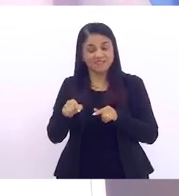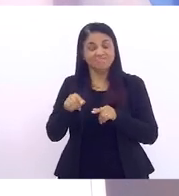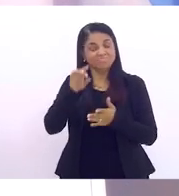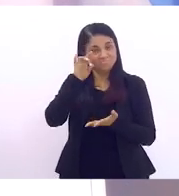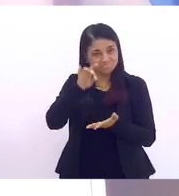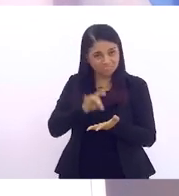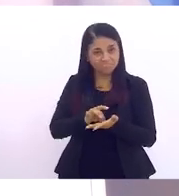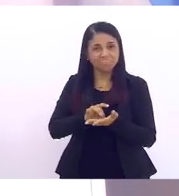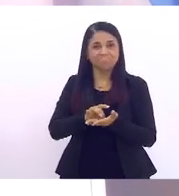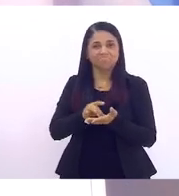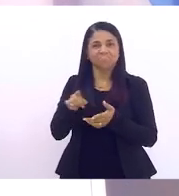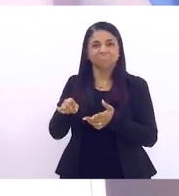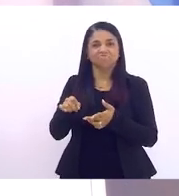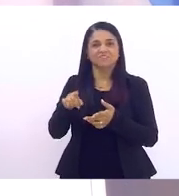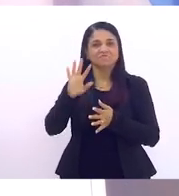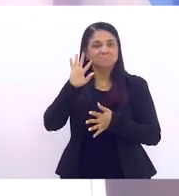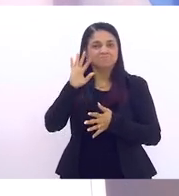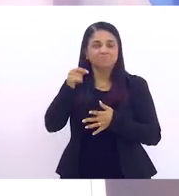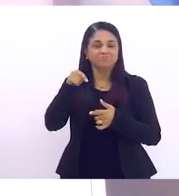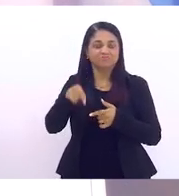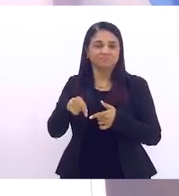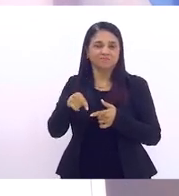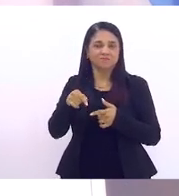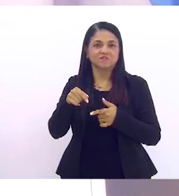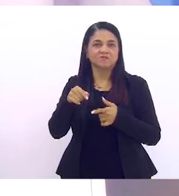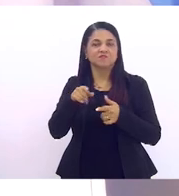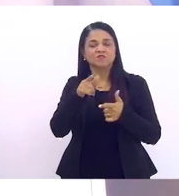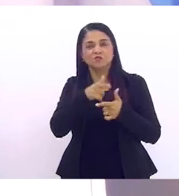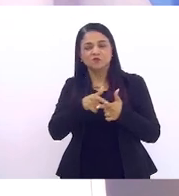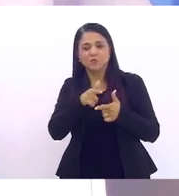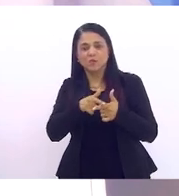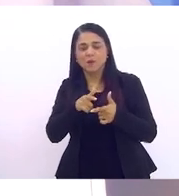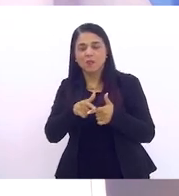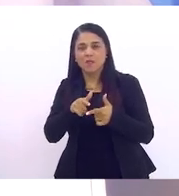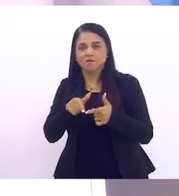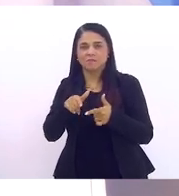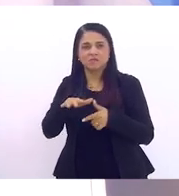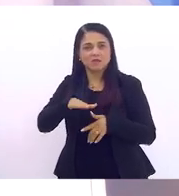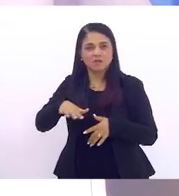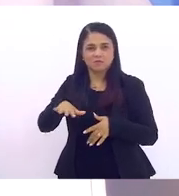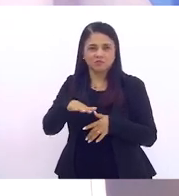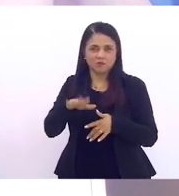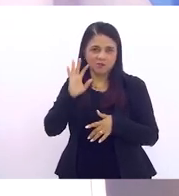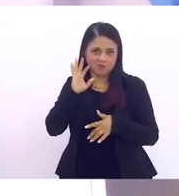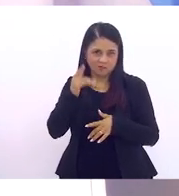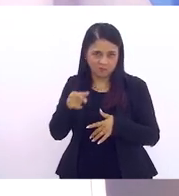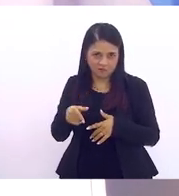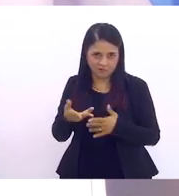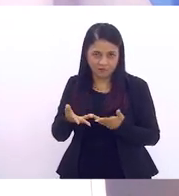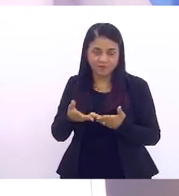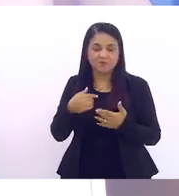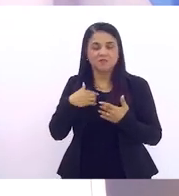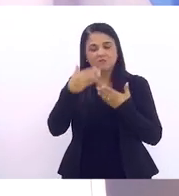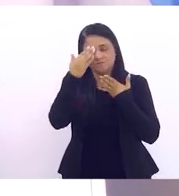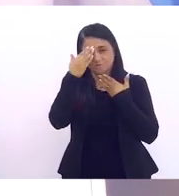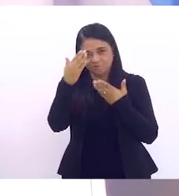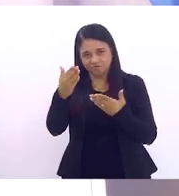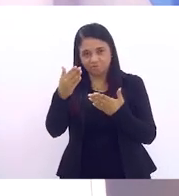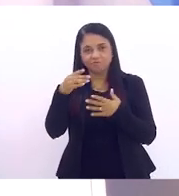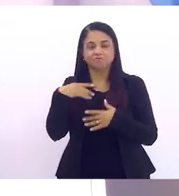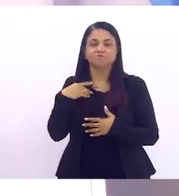eh de determinados problemas que acontecem na região Então antes de mais nada eu quero agradecer a presença